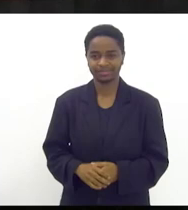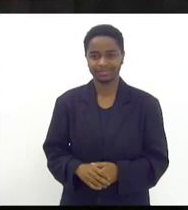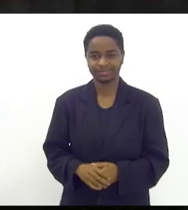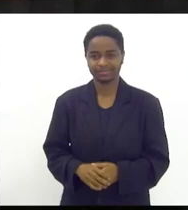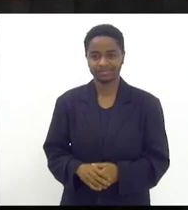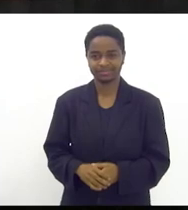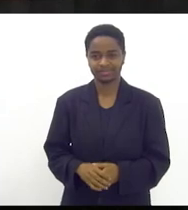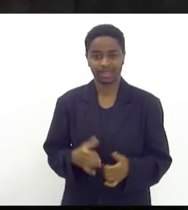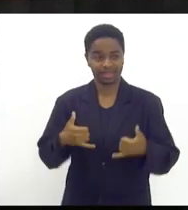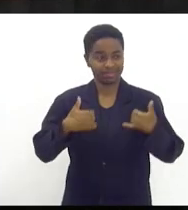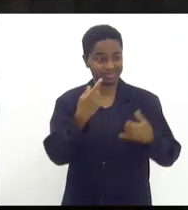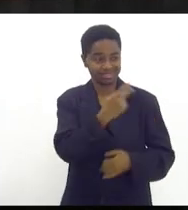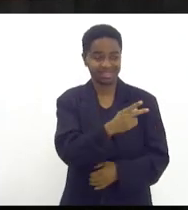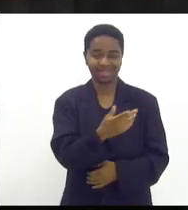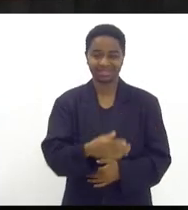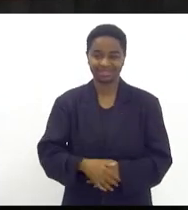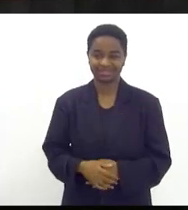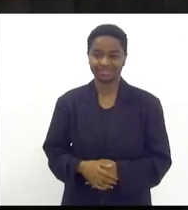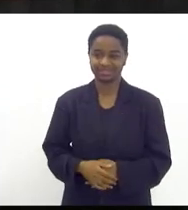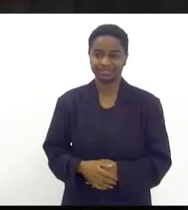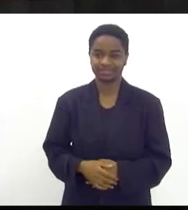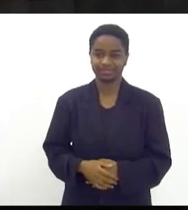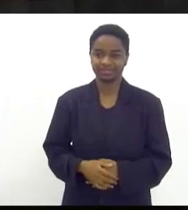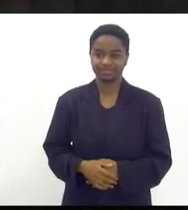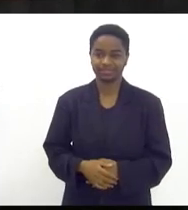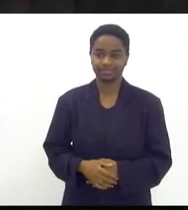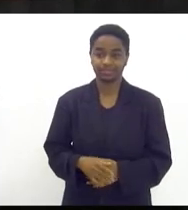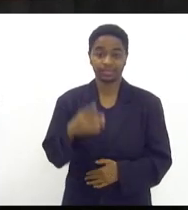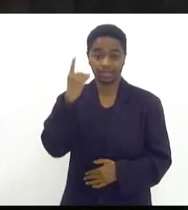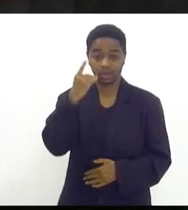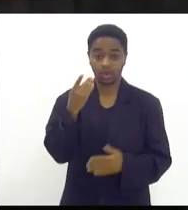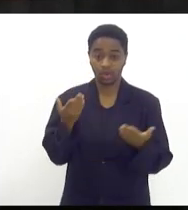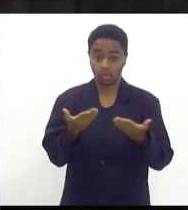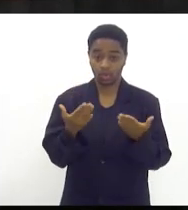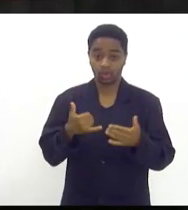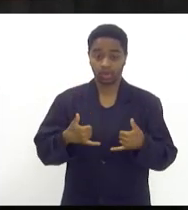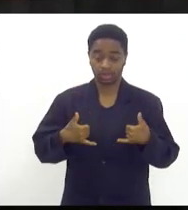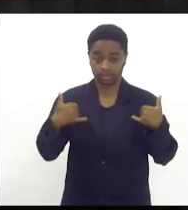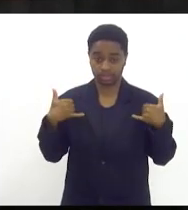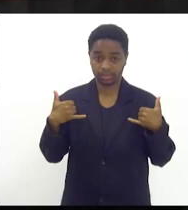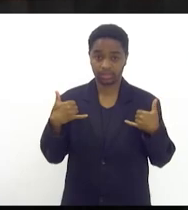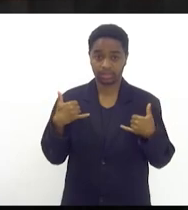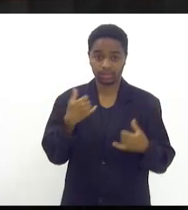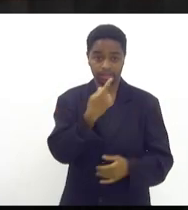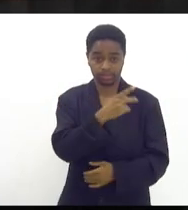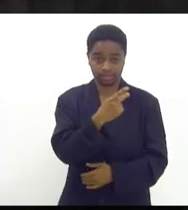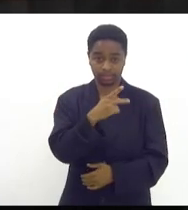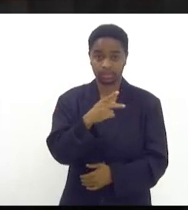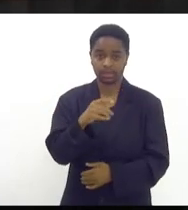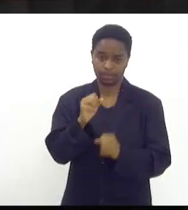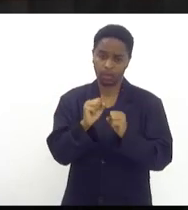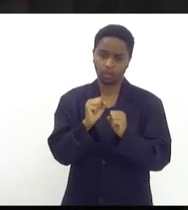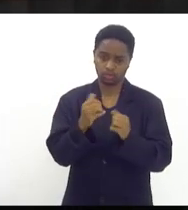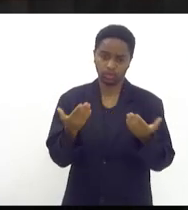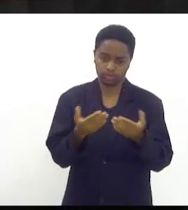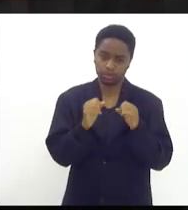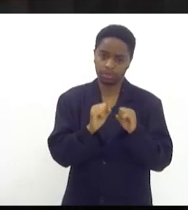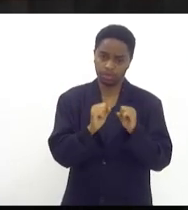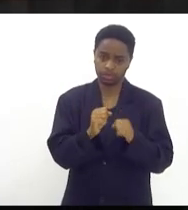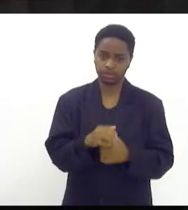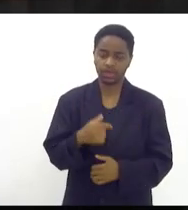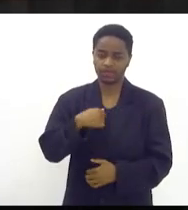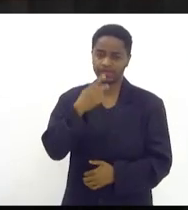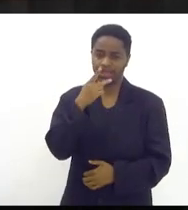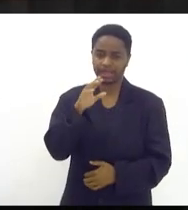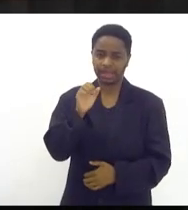Carlinhos. Aniversário dele. Presidente, hoje é aniversário... deputado, hoje é aniversário, aniversário de Marquinhos e de Pote. Marquinhos, tá perdoado. Até chama de Carlinhos,